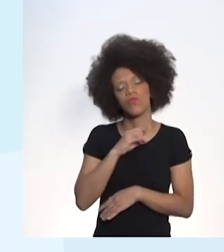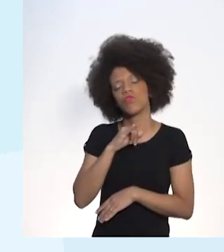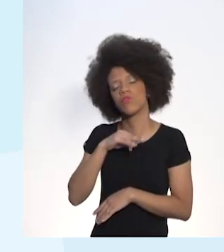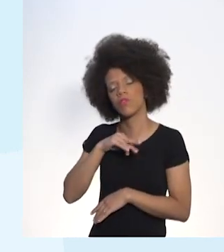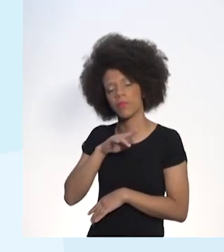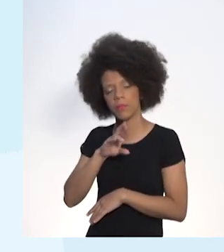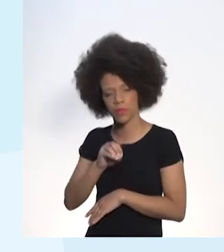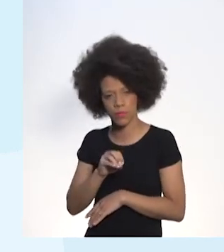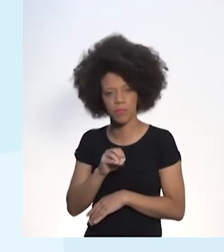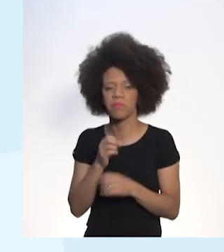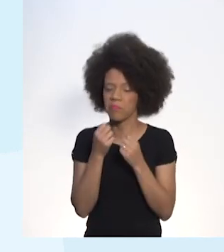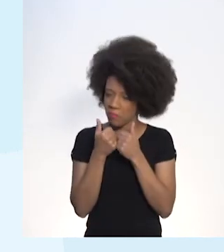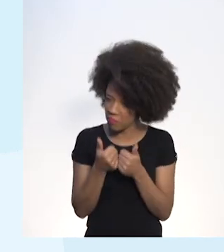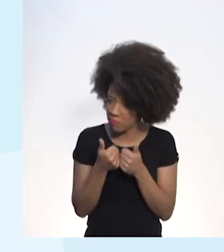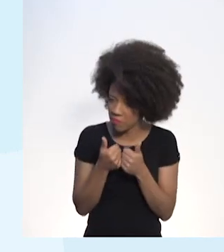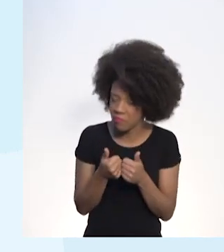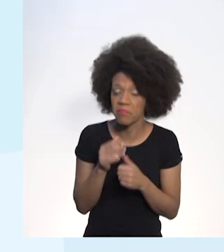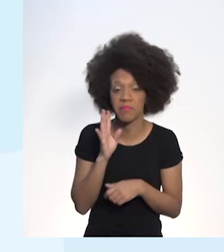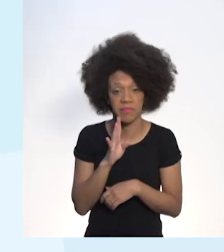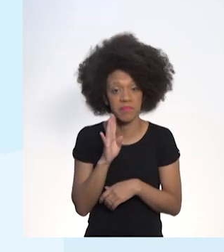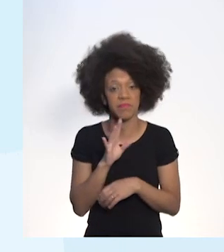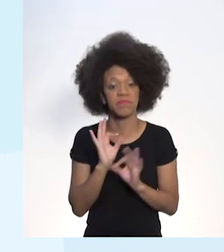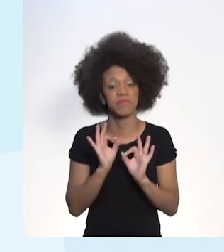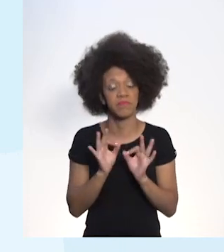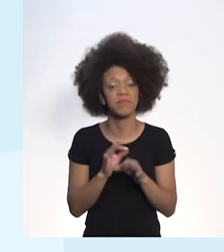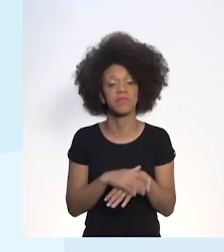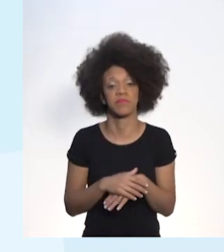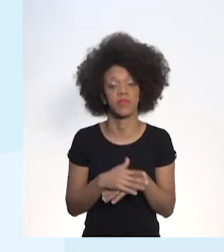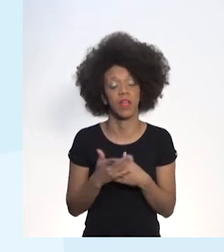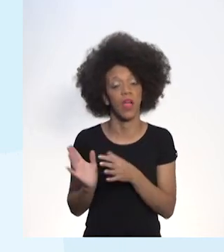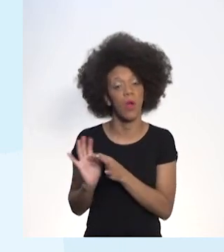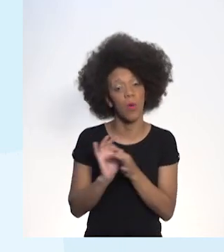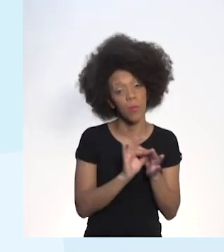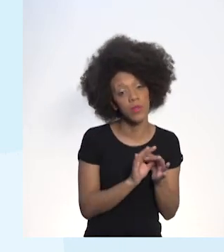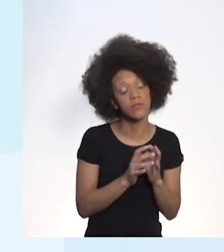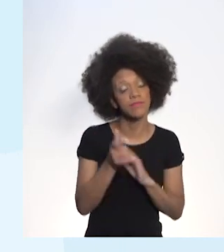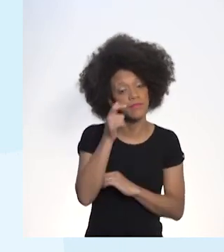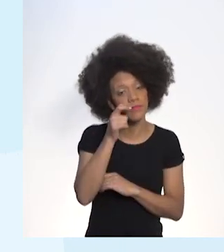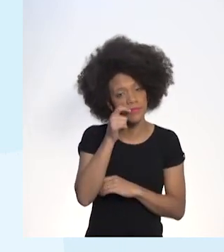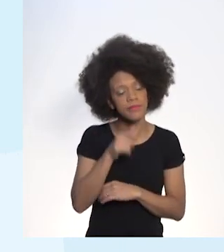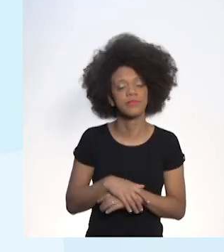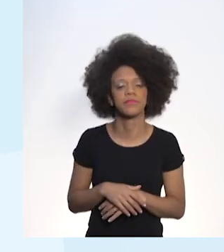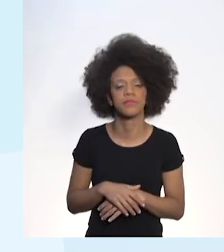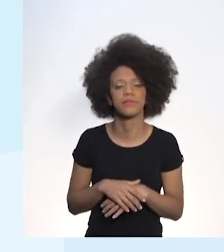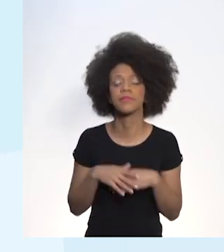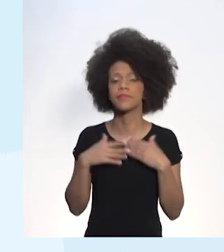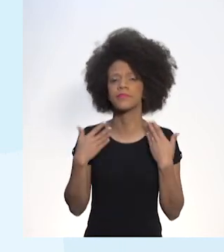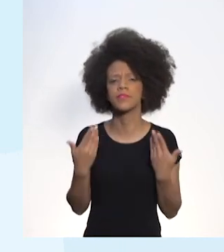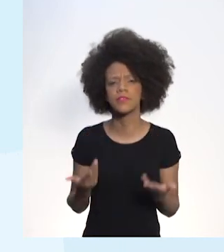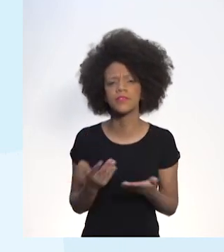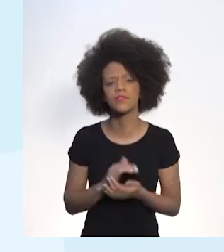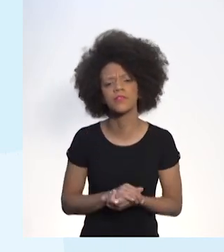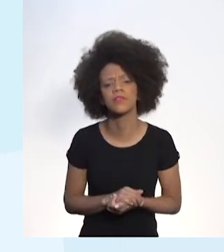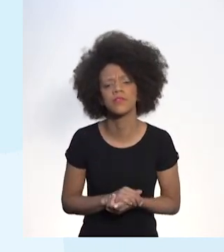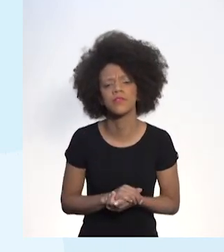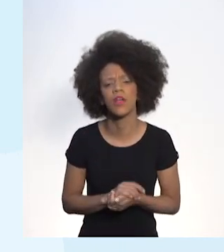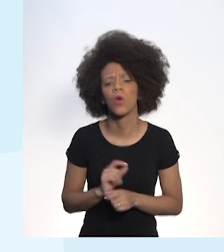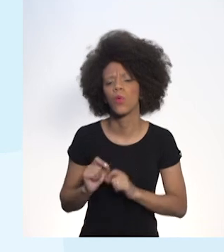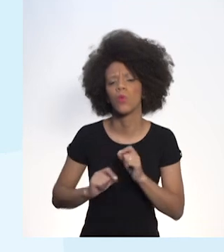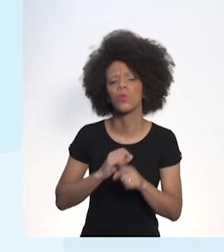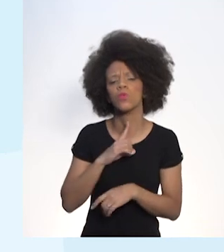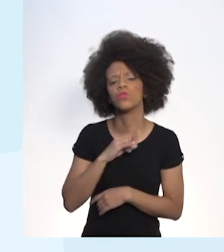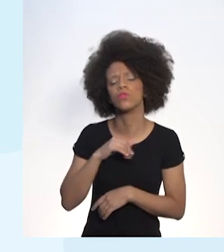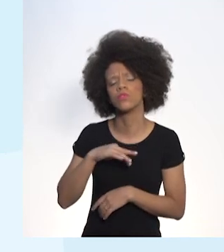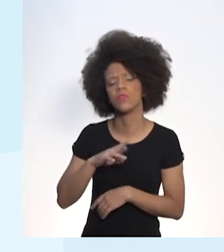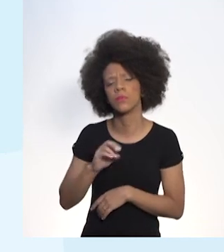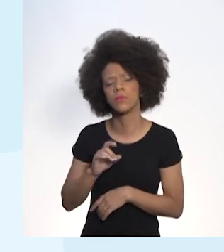né? Bacana isso, né? Sim, é uma relação muito interessante. Legal. E aí, a partir do diâmetro, nós temos